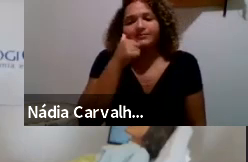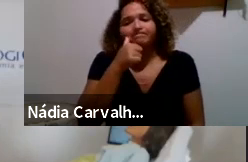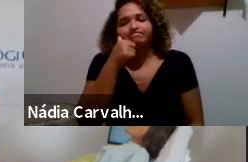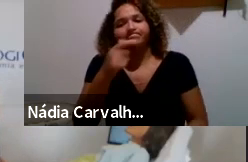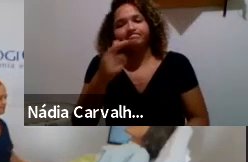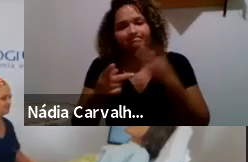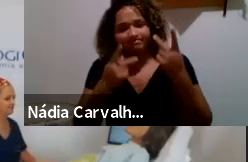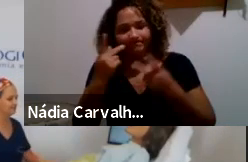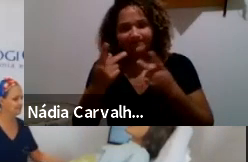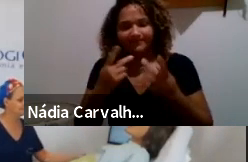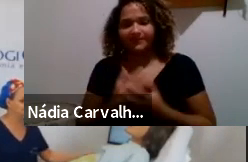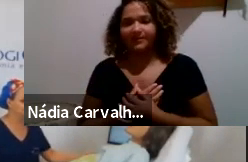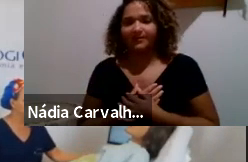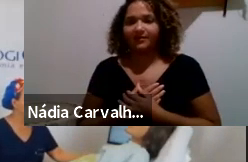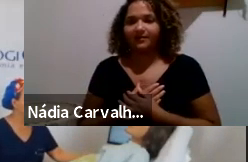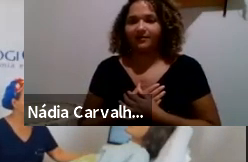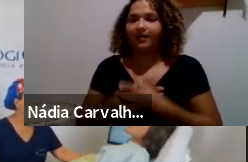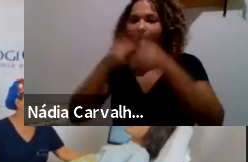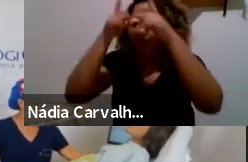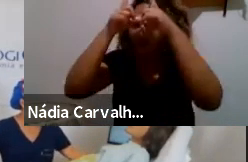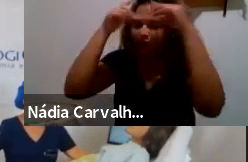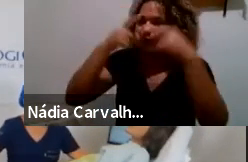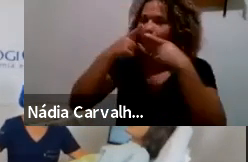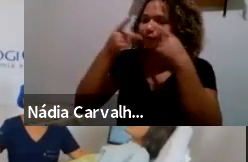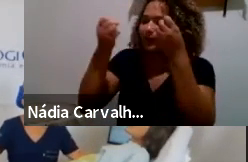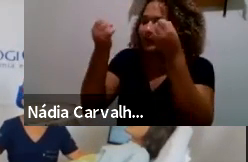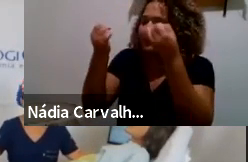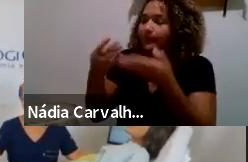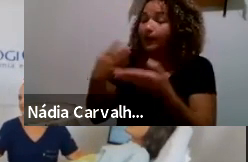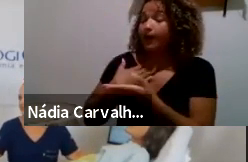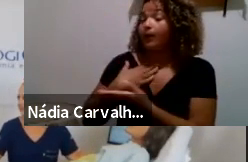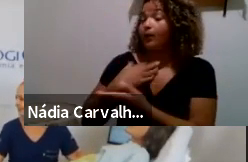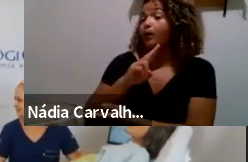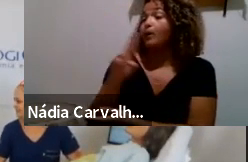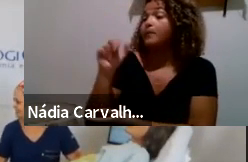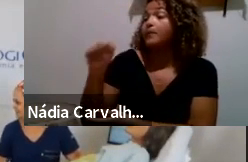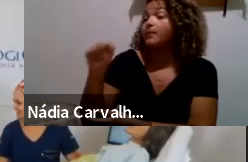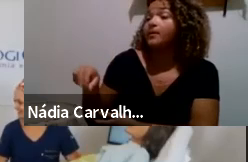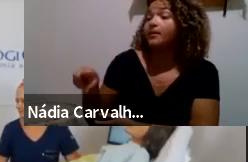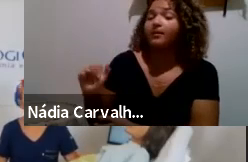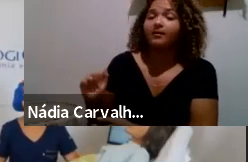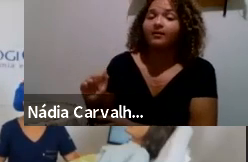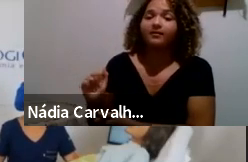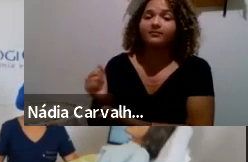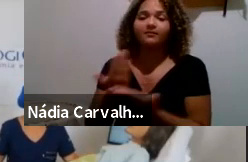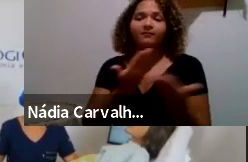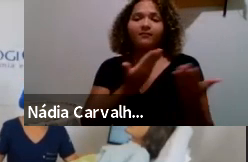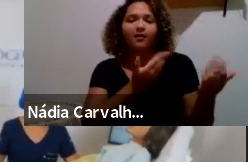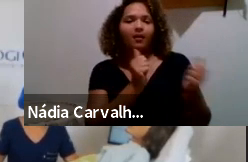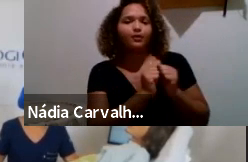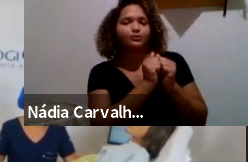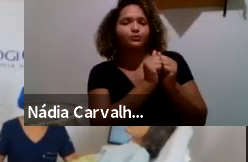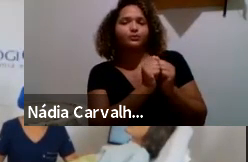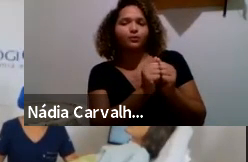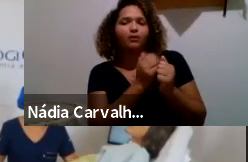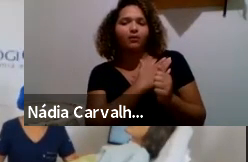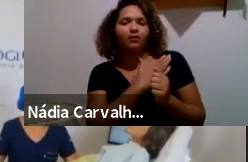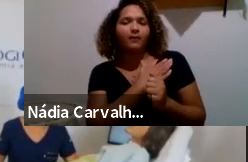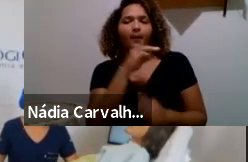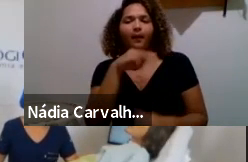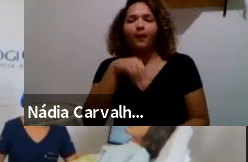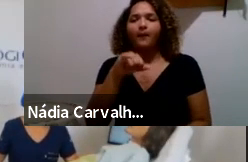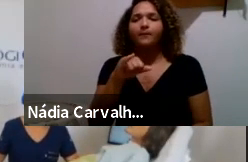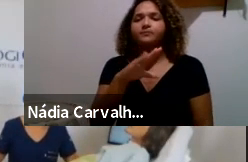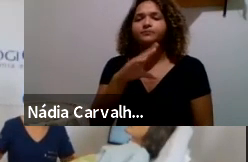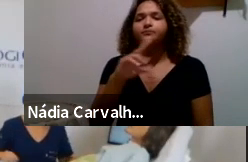Eu me chamo Ana Carolina, eu sou enfermeira obstetra, ela é a Michelle é da equipe de enfermagem aqui do hospital.